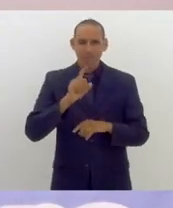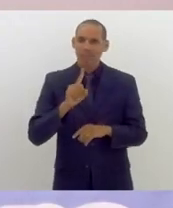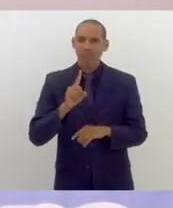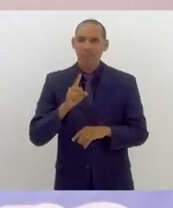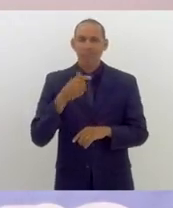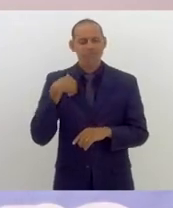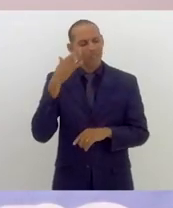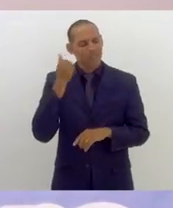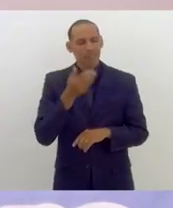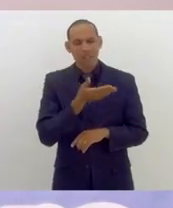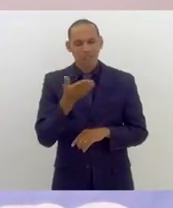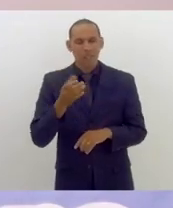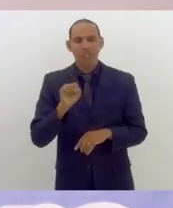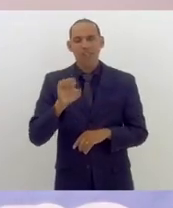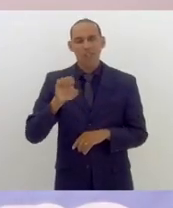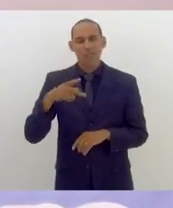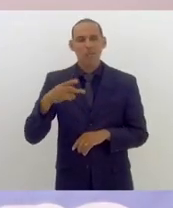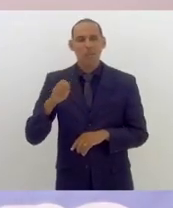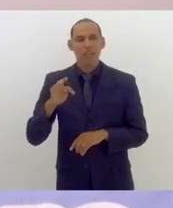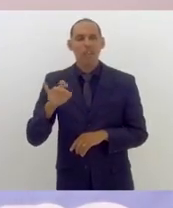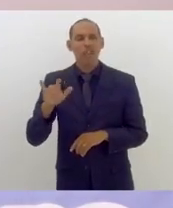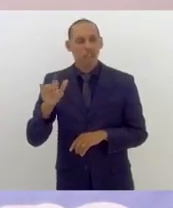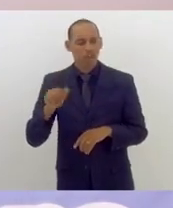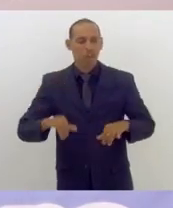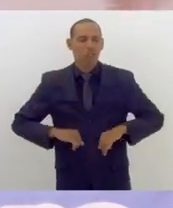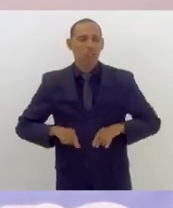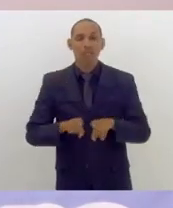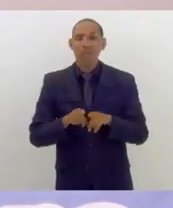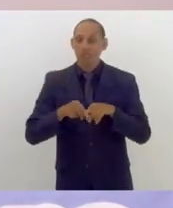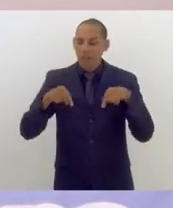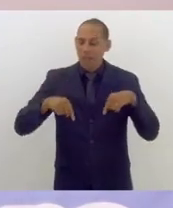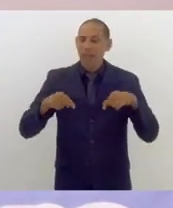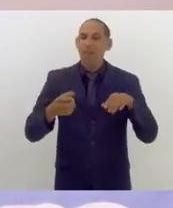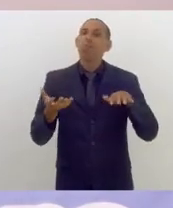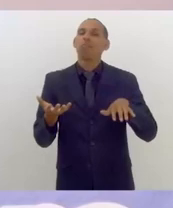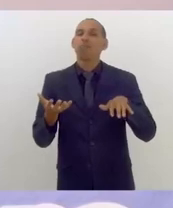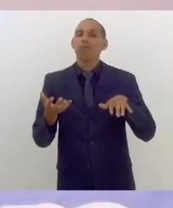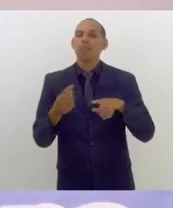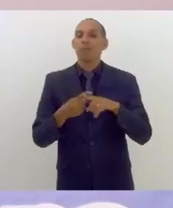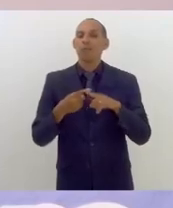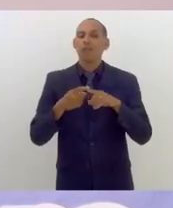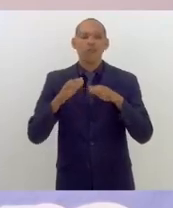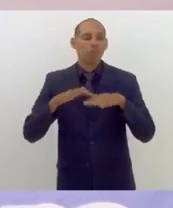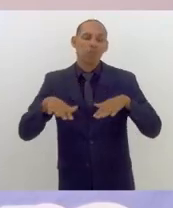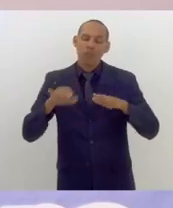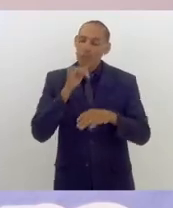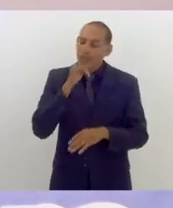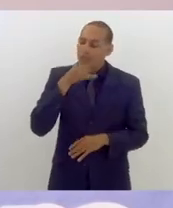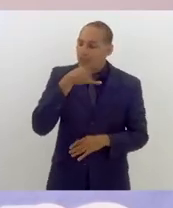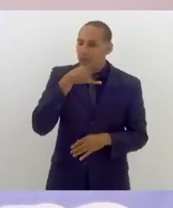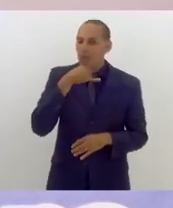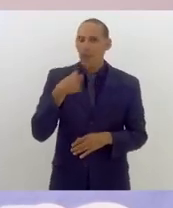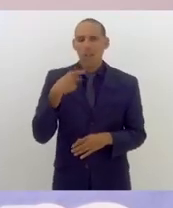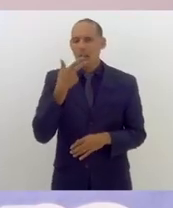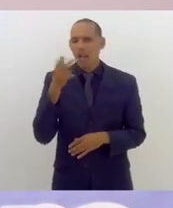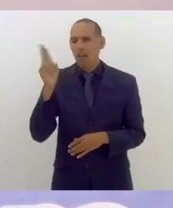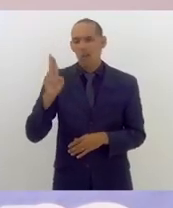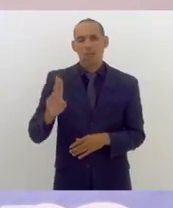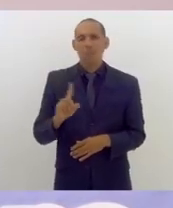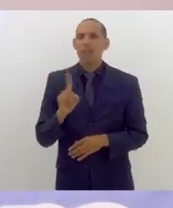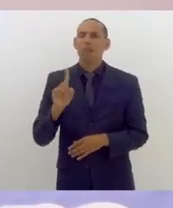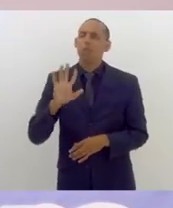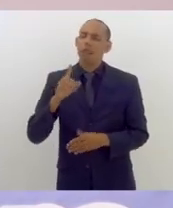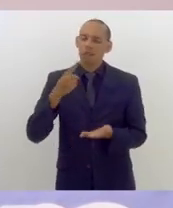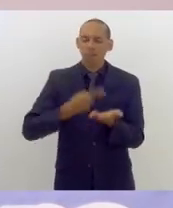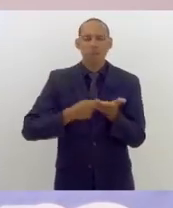que tá tesão lá em Sepetiba como também pesa aqui no Parlamento que tem no Parlamento aqui que infelizmente não vou citar nome mas não tem